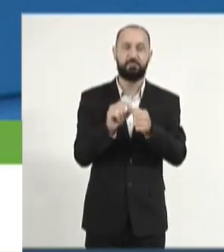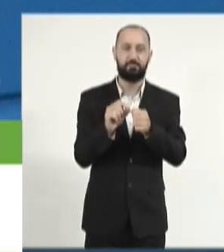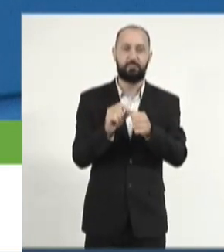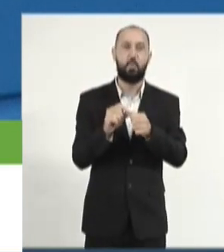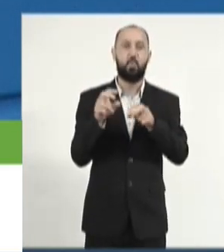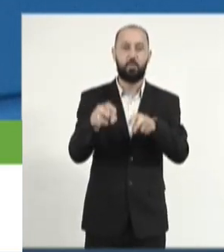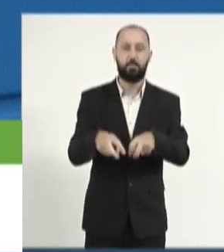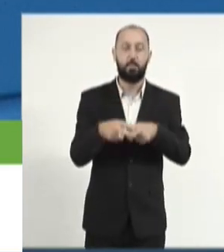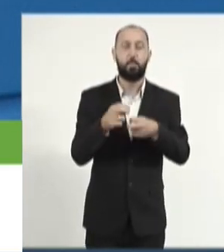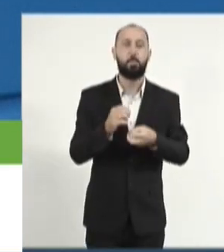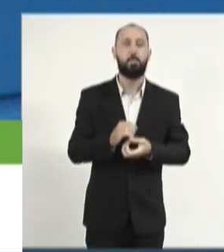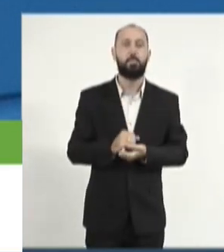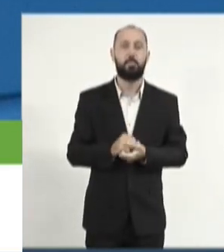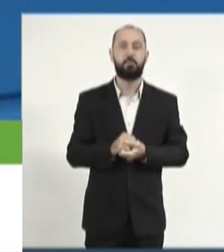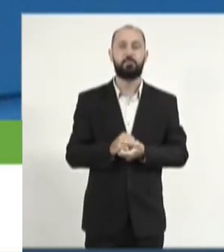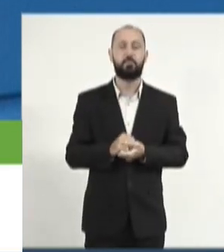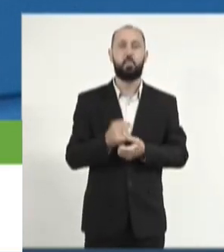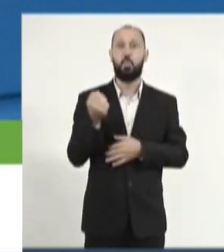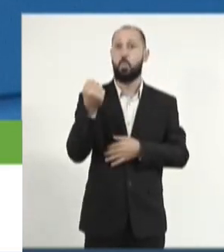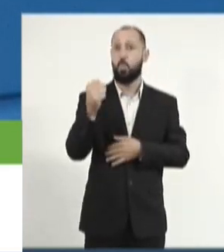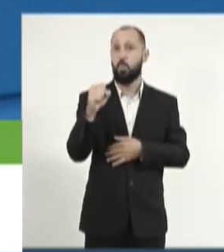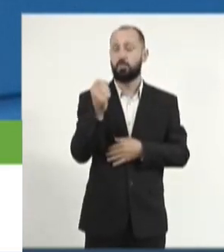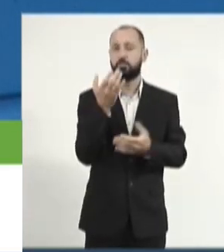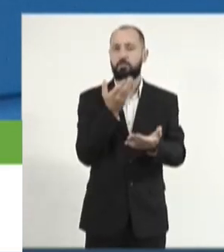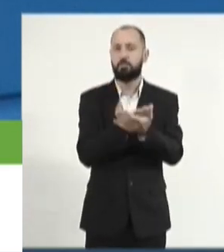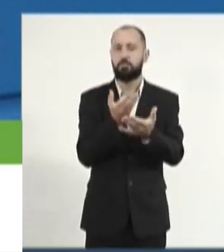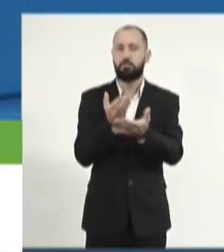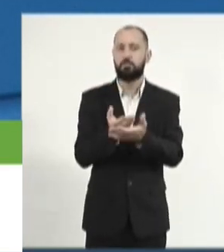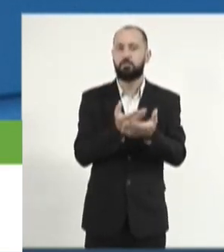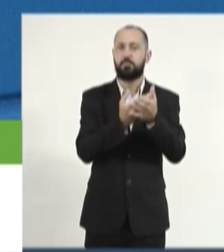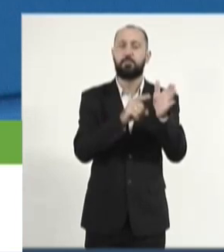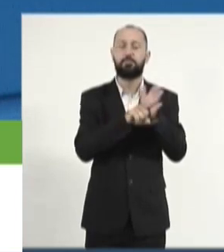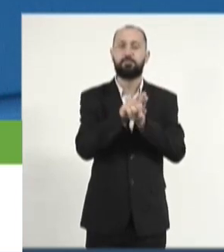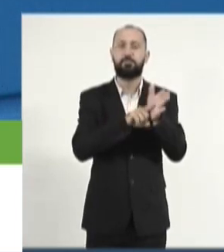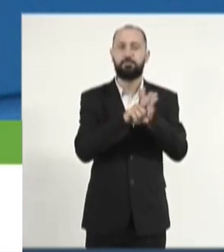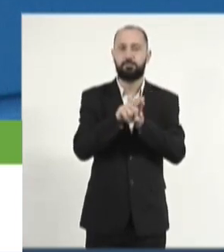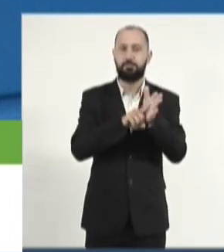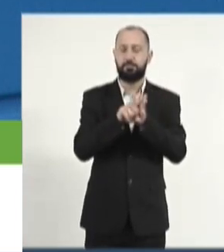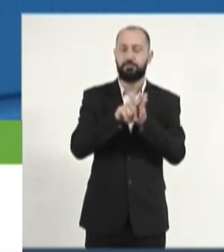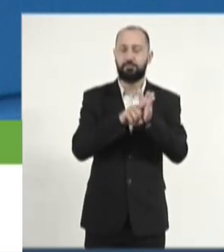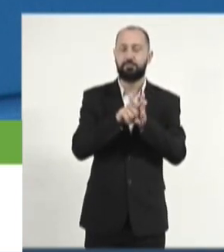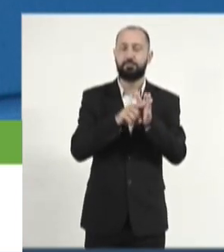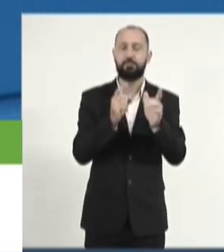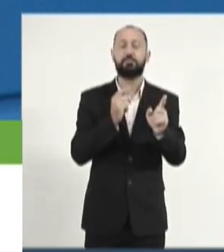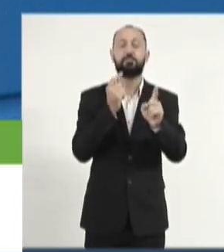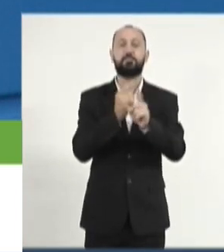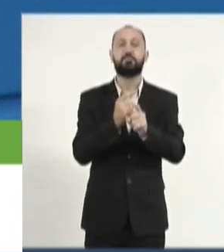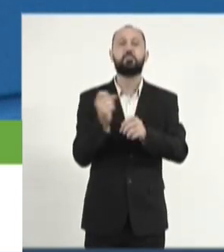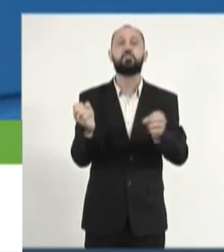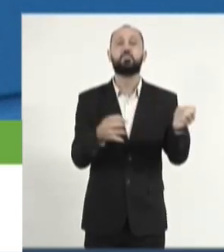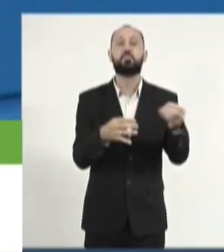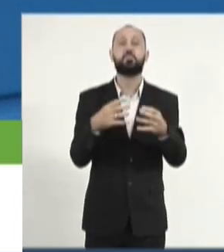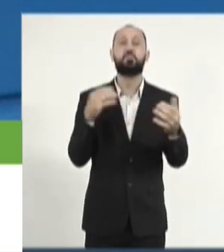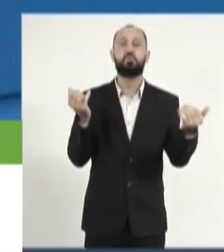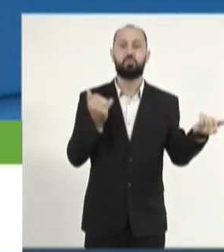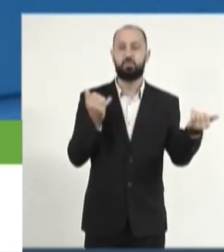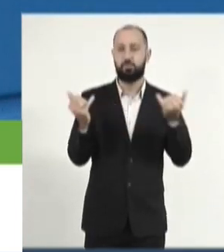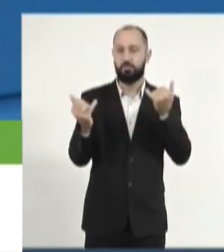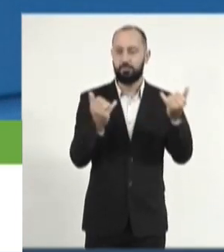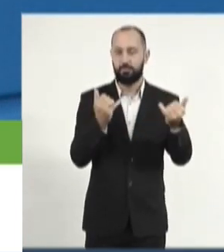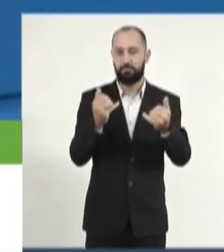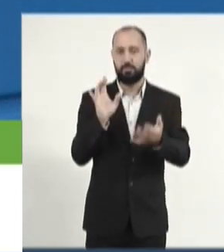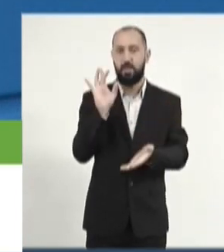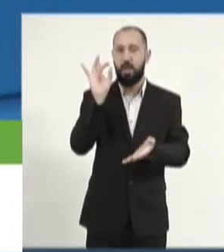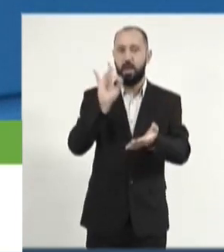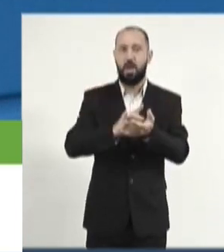produtoras rurais. Inciso 8º, realizar estudos e pesquisas de diagnóstico e atualização de dados sobre